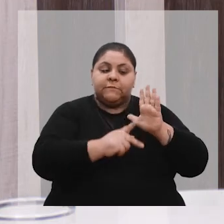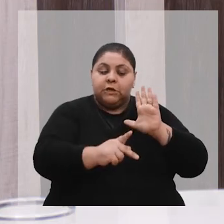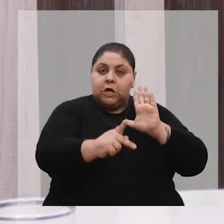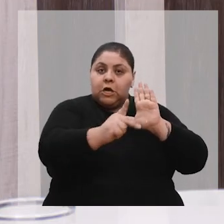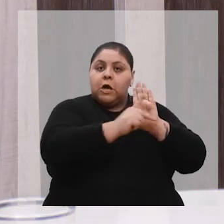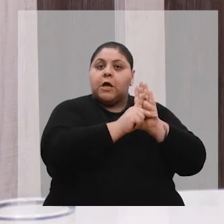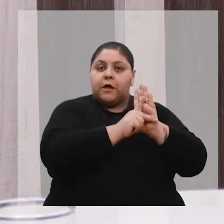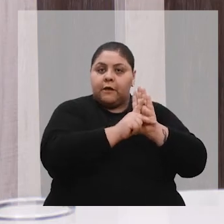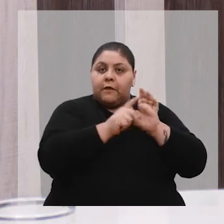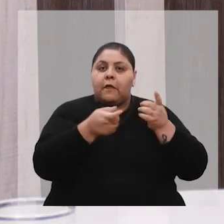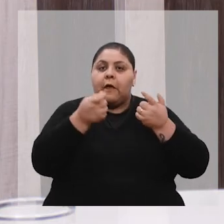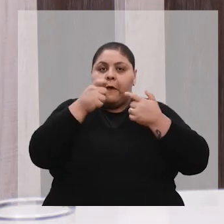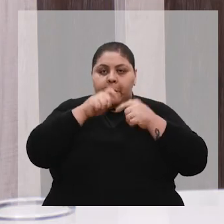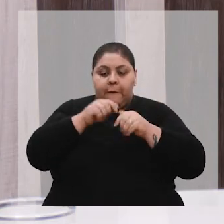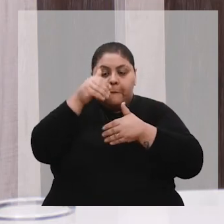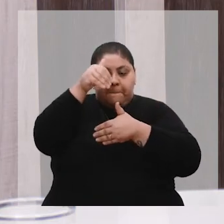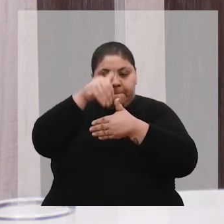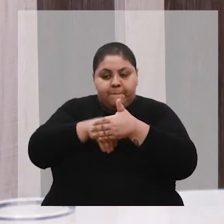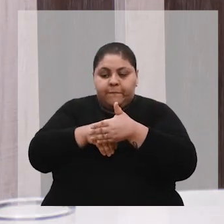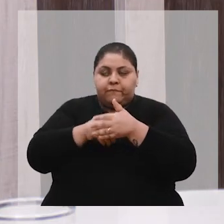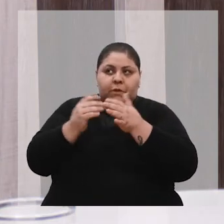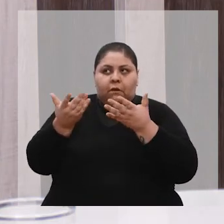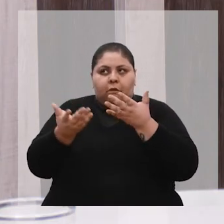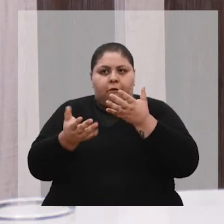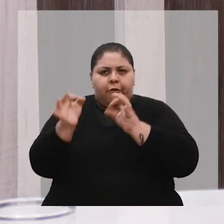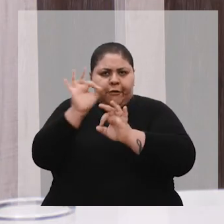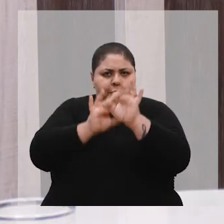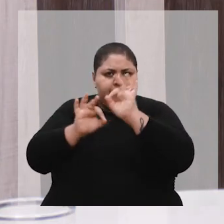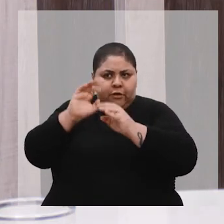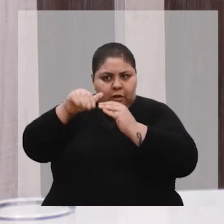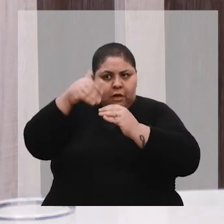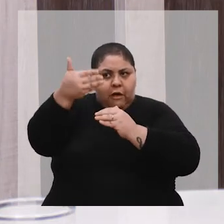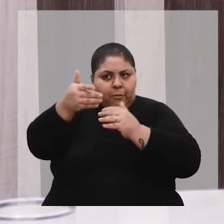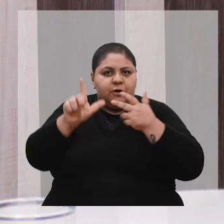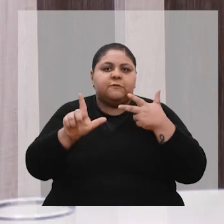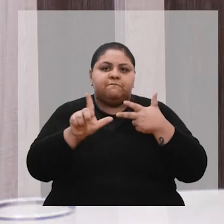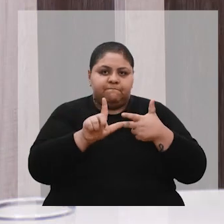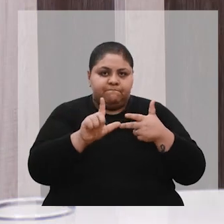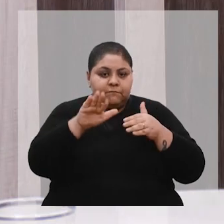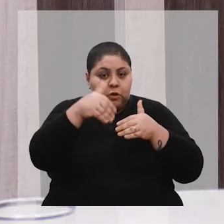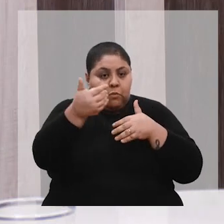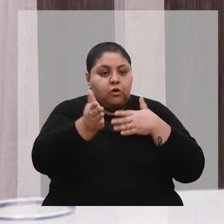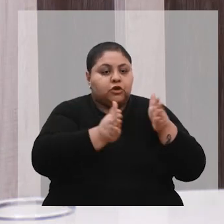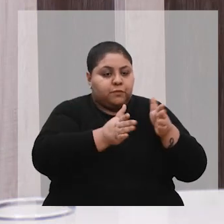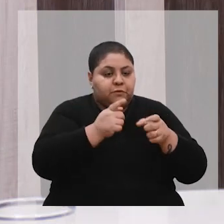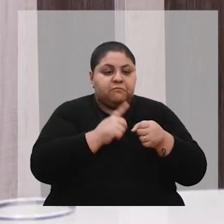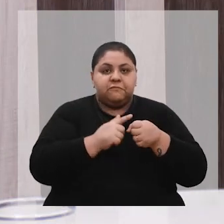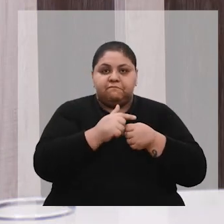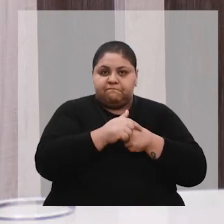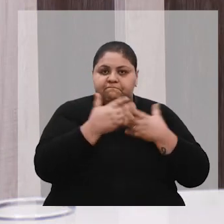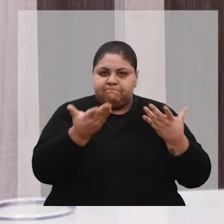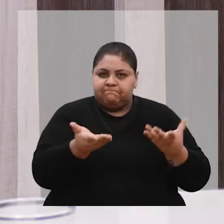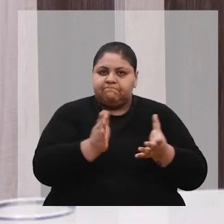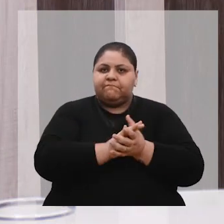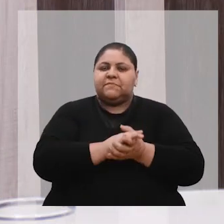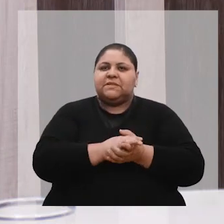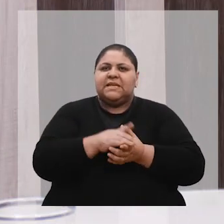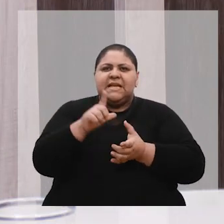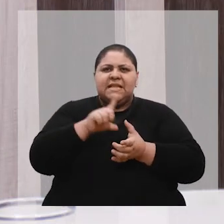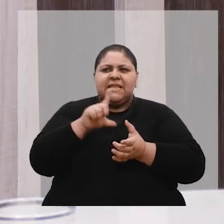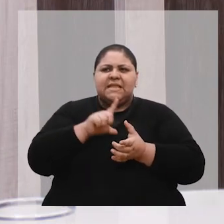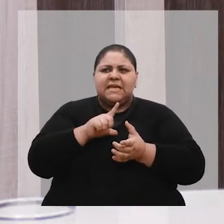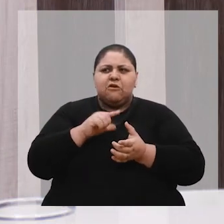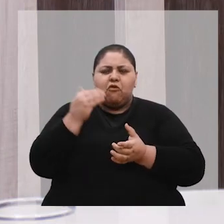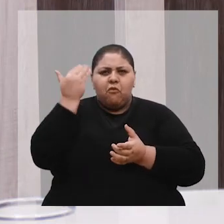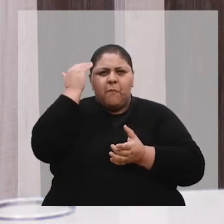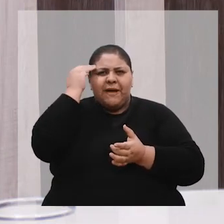que precisam ir a cabo para preparar, digamos, a próxima legislatura e o próximo período da cidade. O senhor já tem